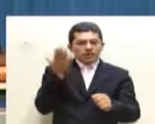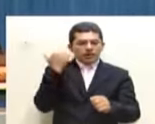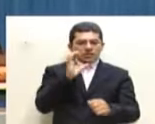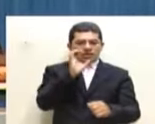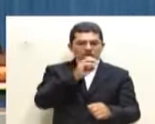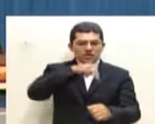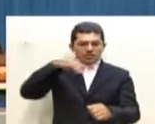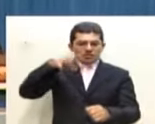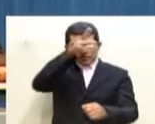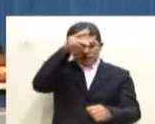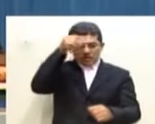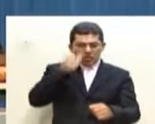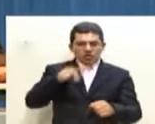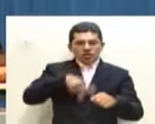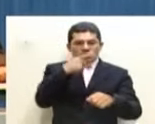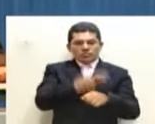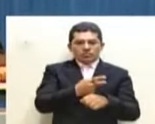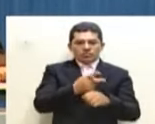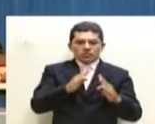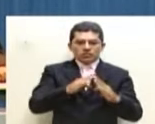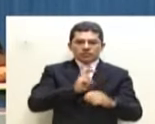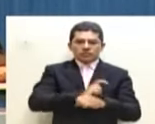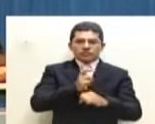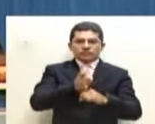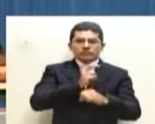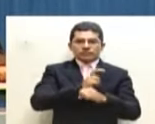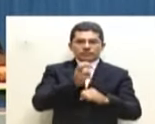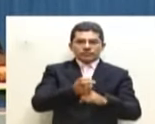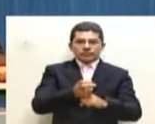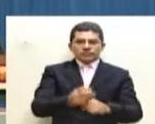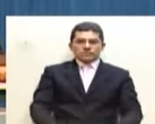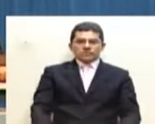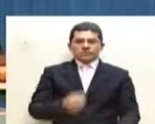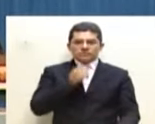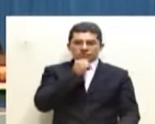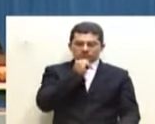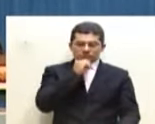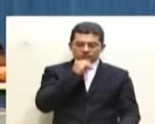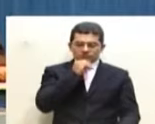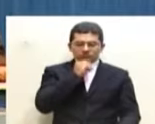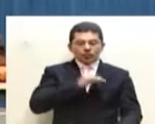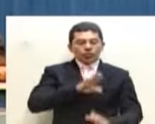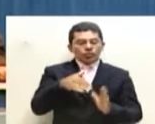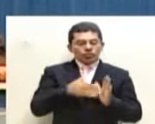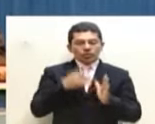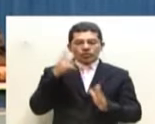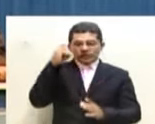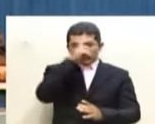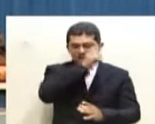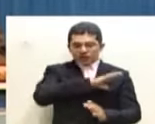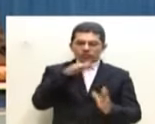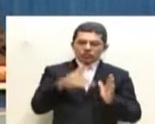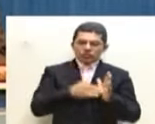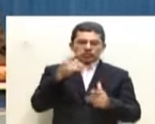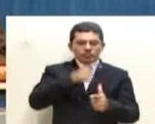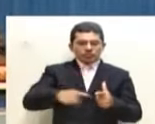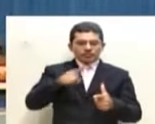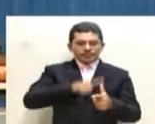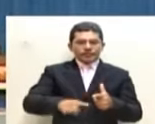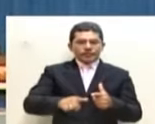Assembleia Legislativa, me dá absoluta noção que com todas as dificuldades, com todos os problemas que